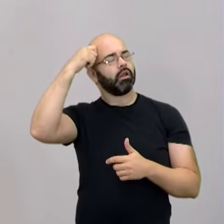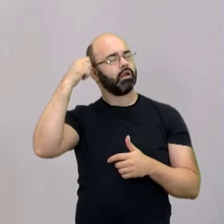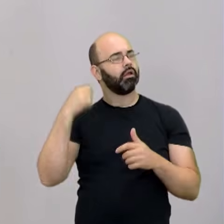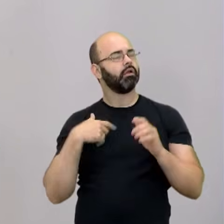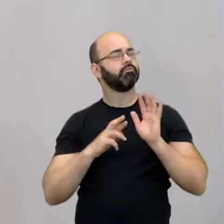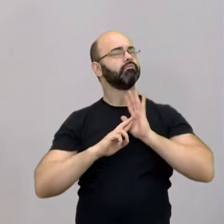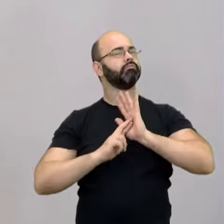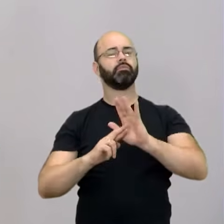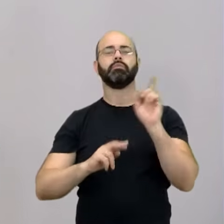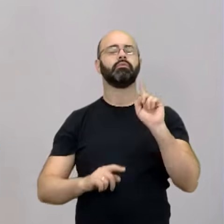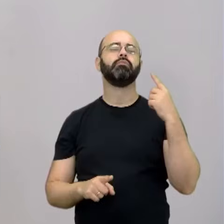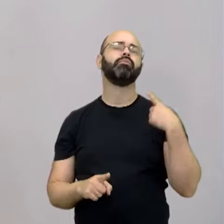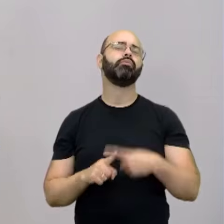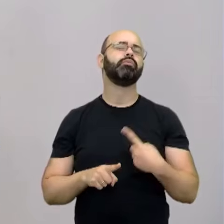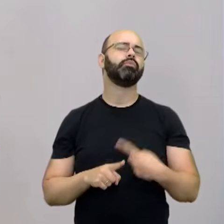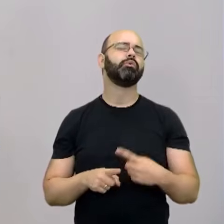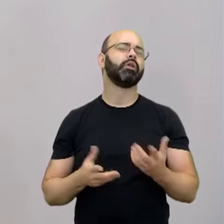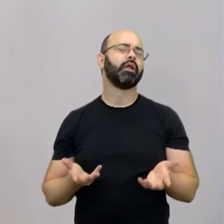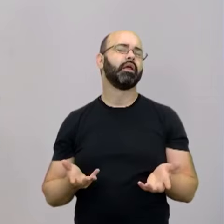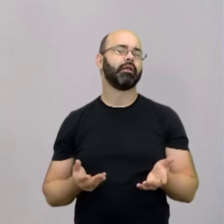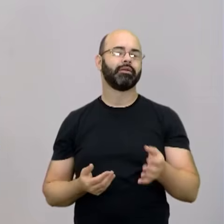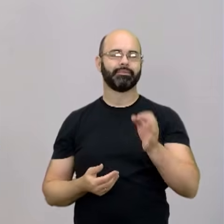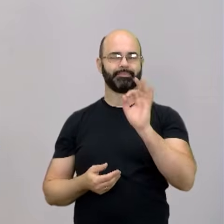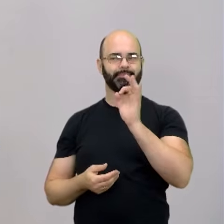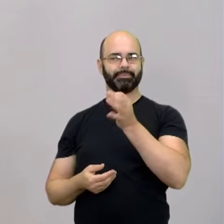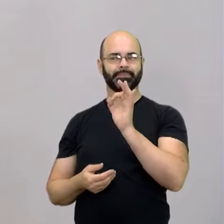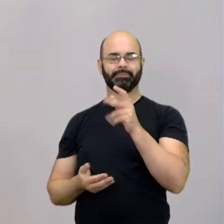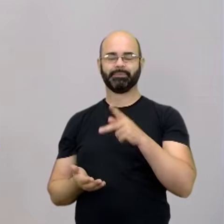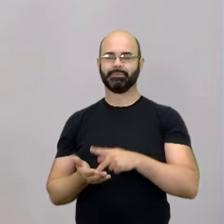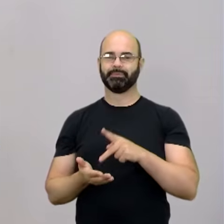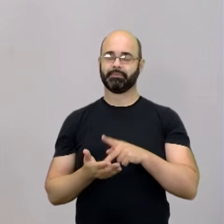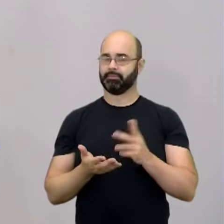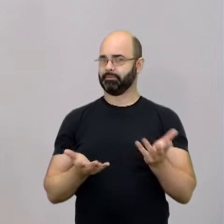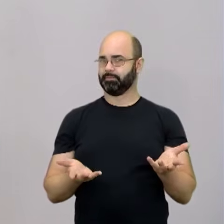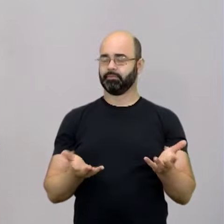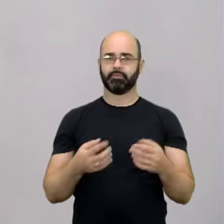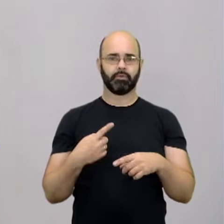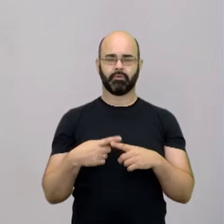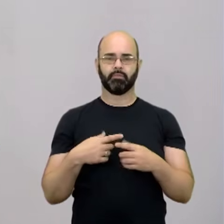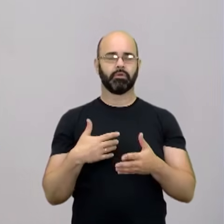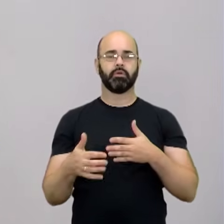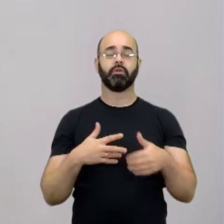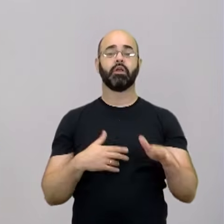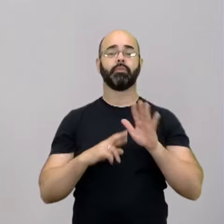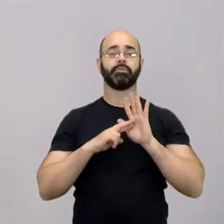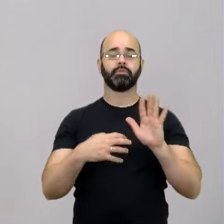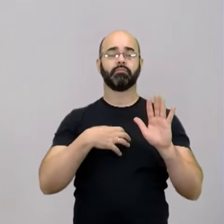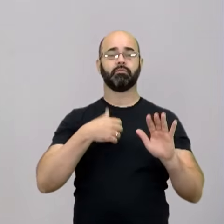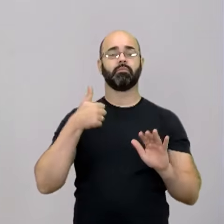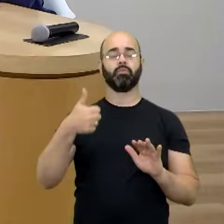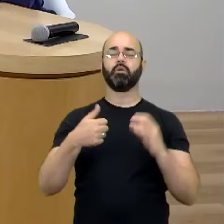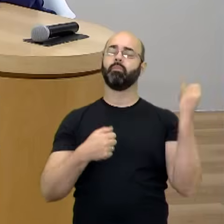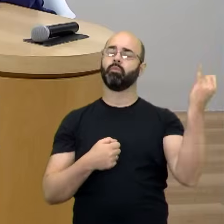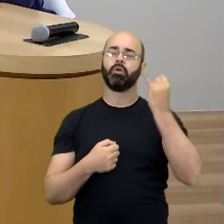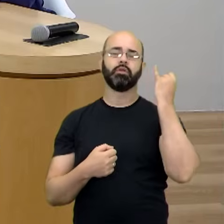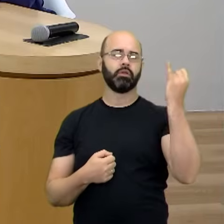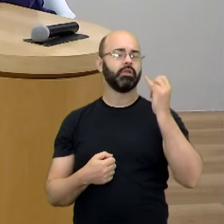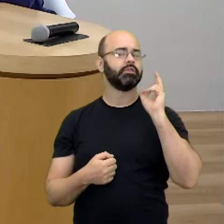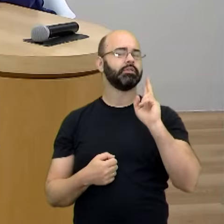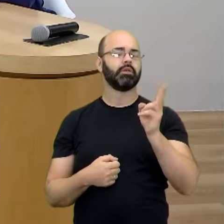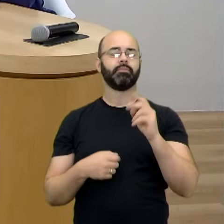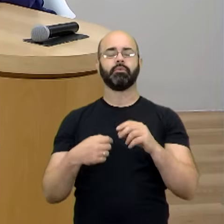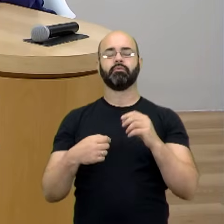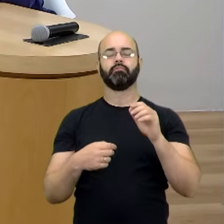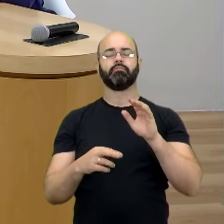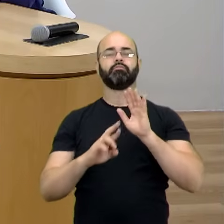verdade. Então, assim, é super importante nós termos, assim, essas representações positivas. E aí eu volto naquilo que eu falei de novo,